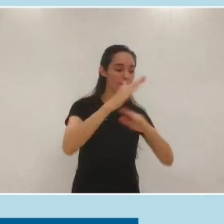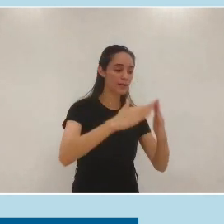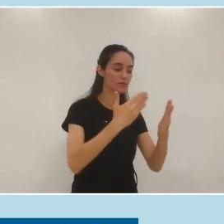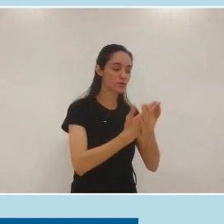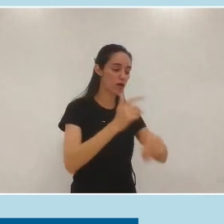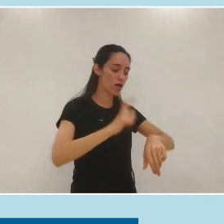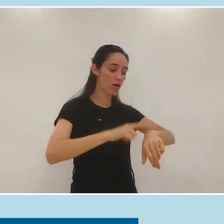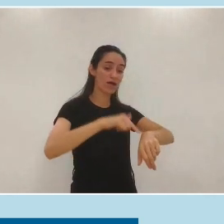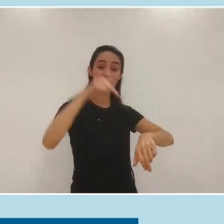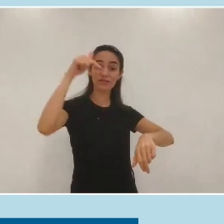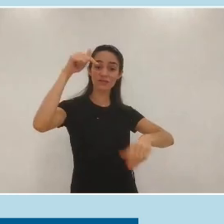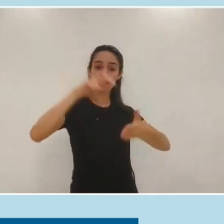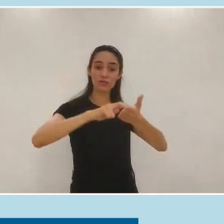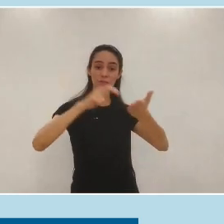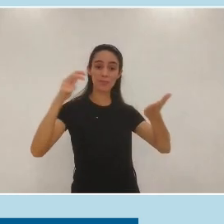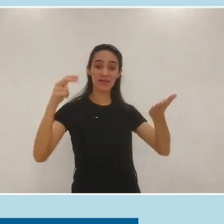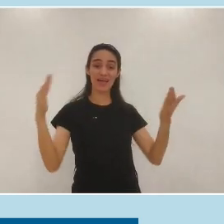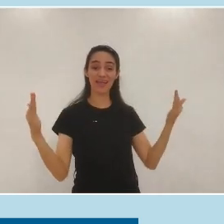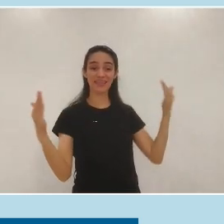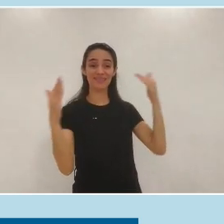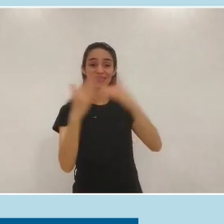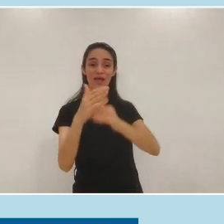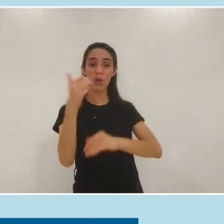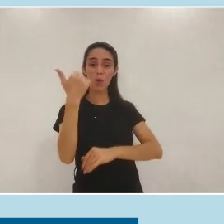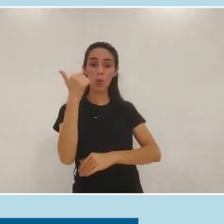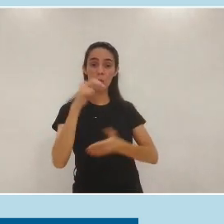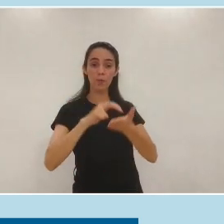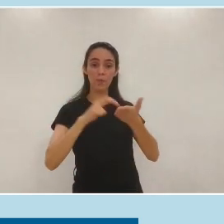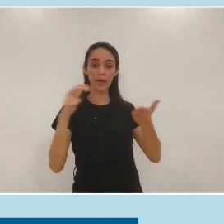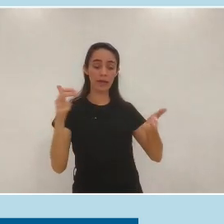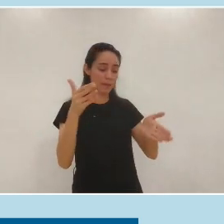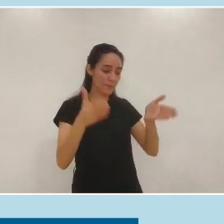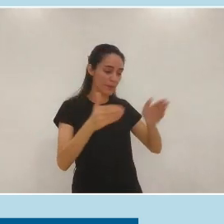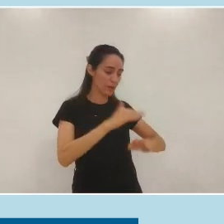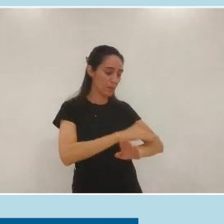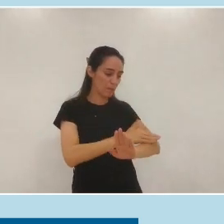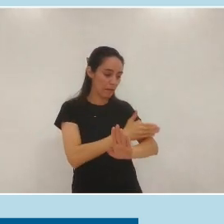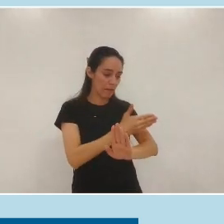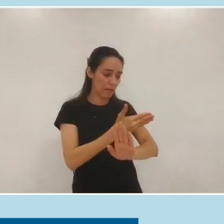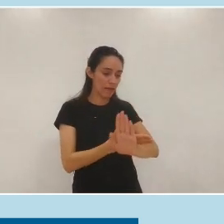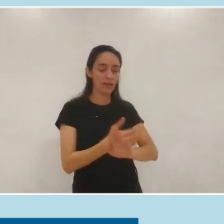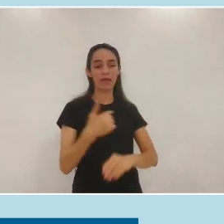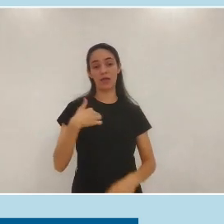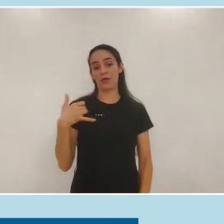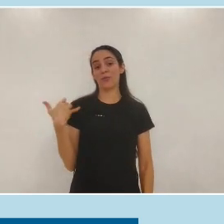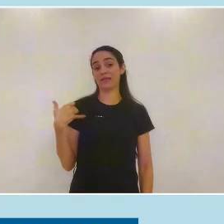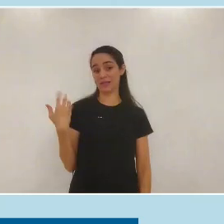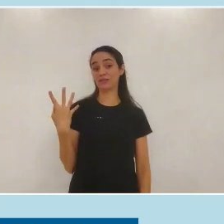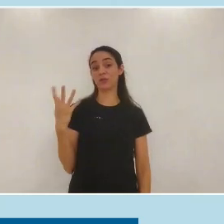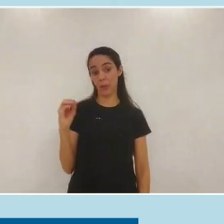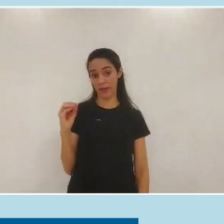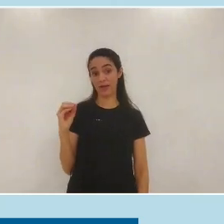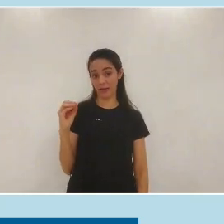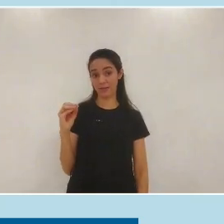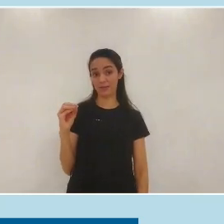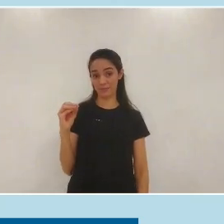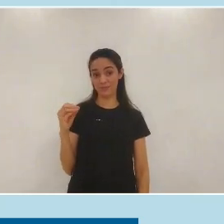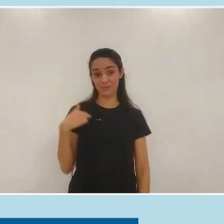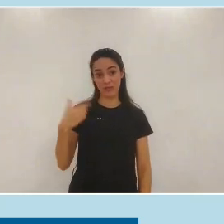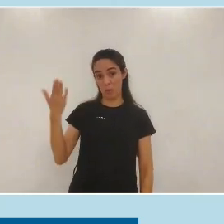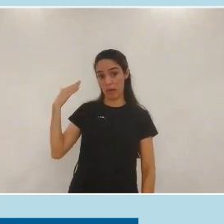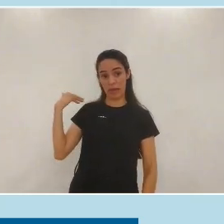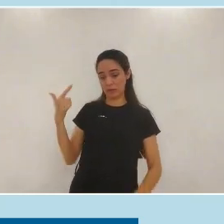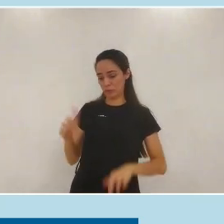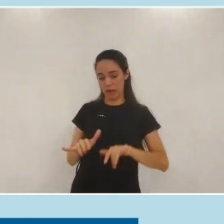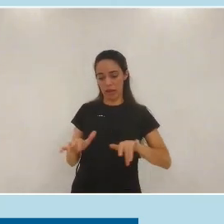manhã até 11 horas da manhã e ter que escrever, porque eu tenho 40 anos, tá? Então, assim, não existia nada de.